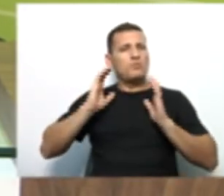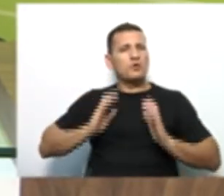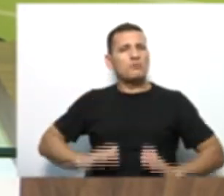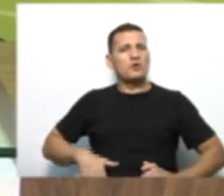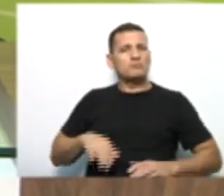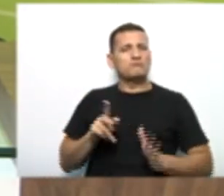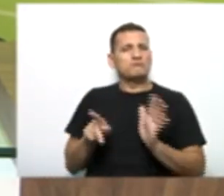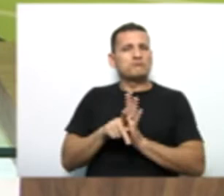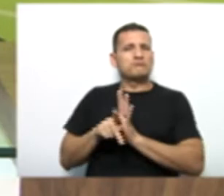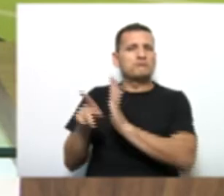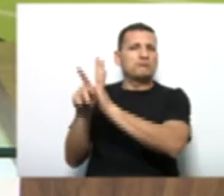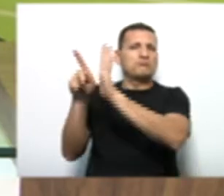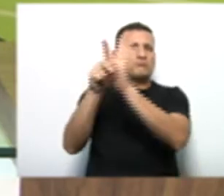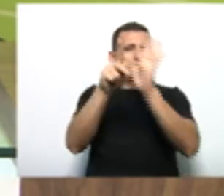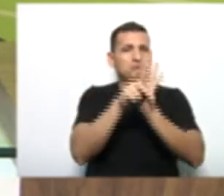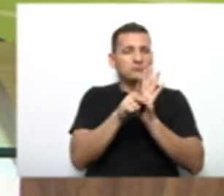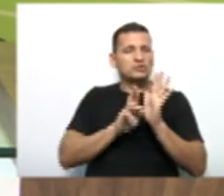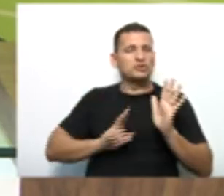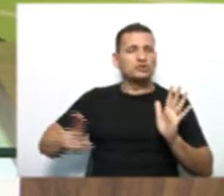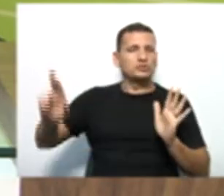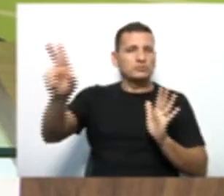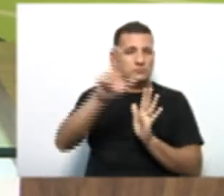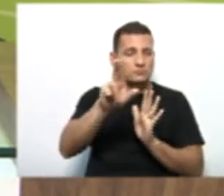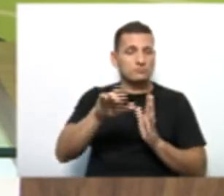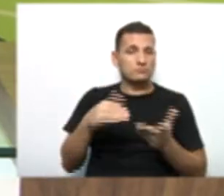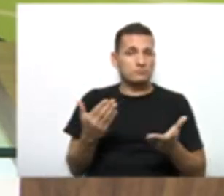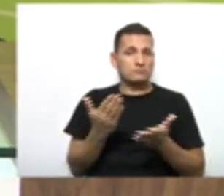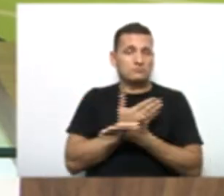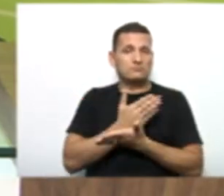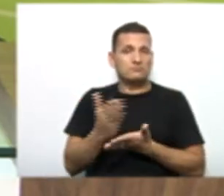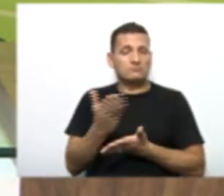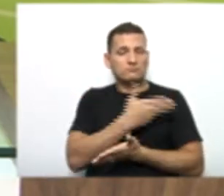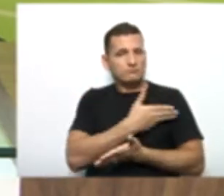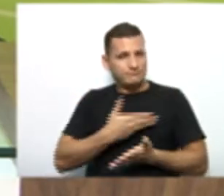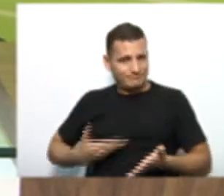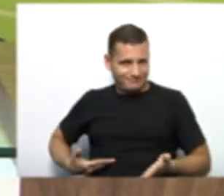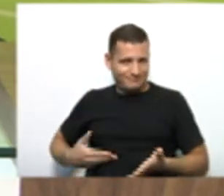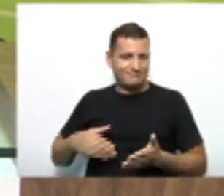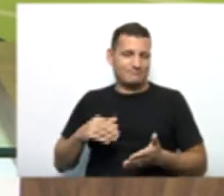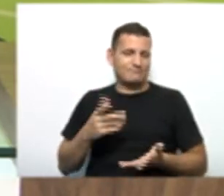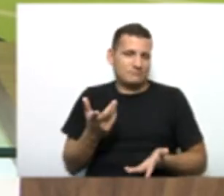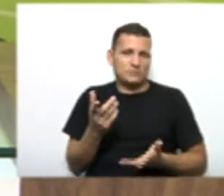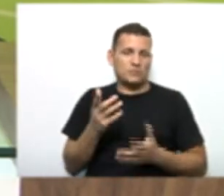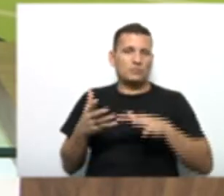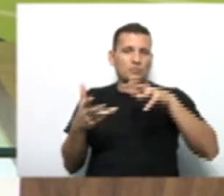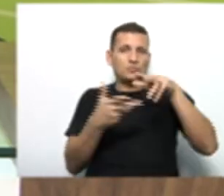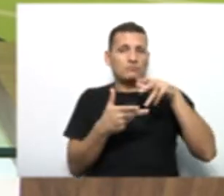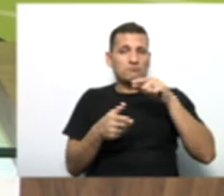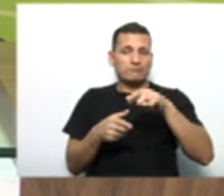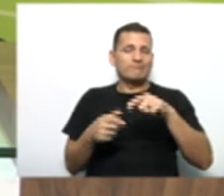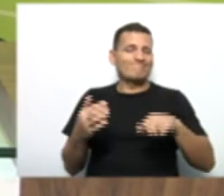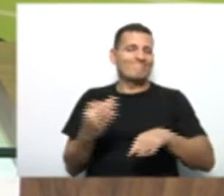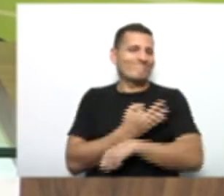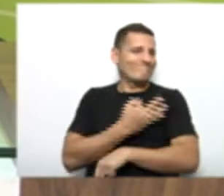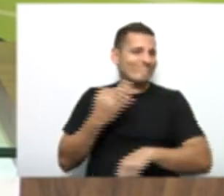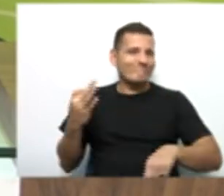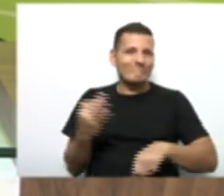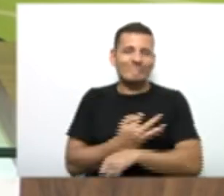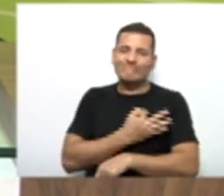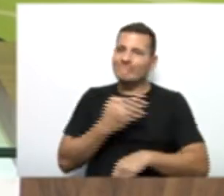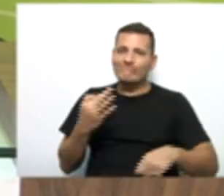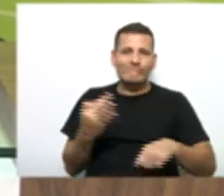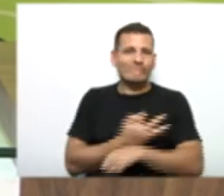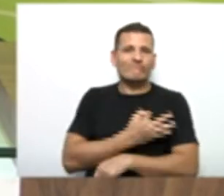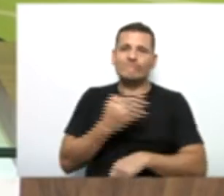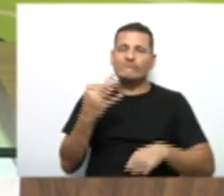governos. Então, alguns governos do mundo, ainda hoje, eles resistem ainda em colocar em